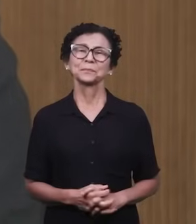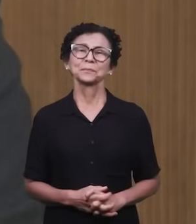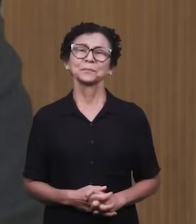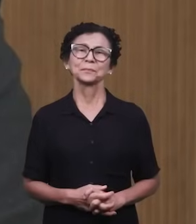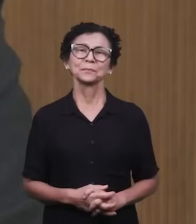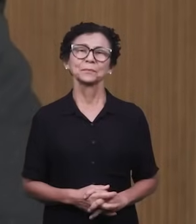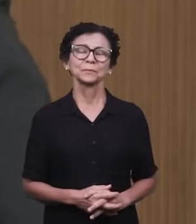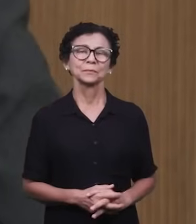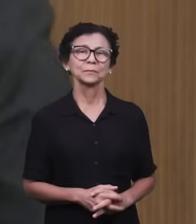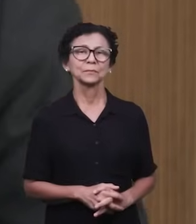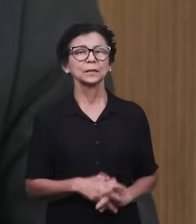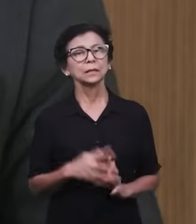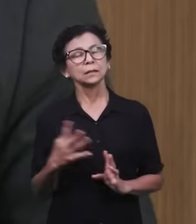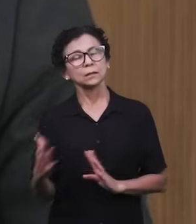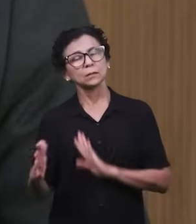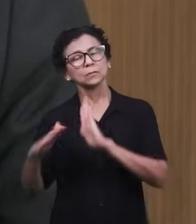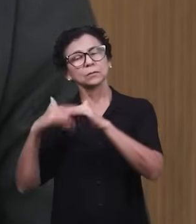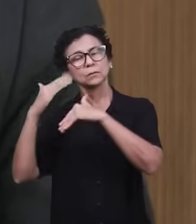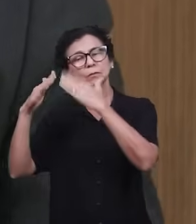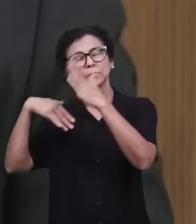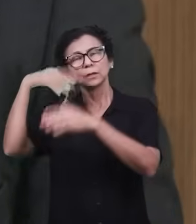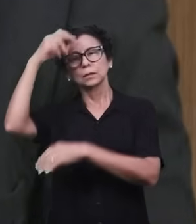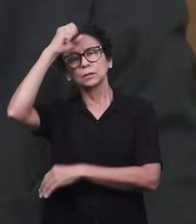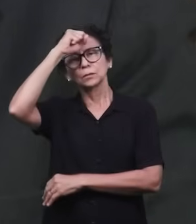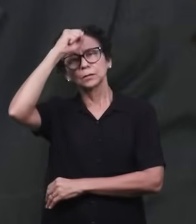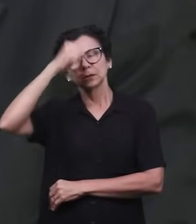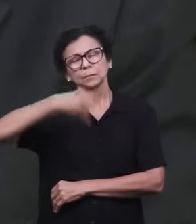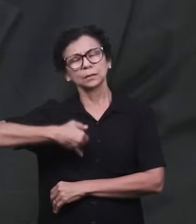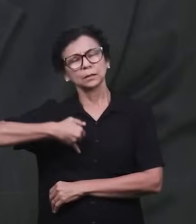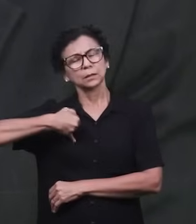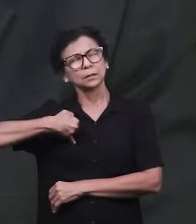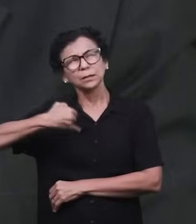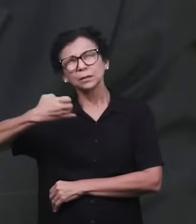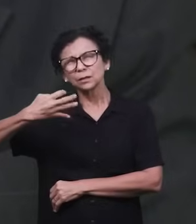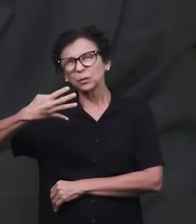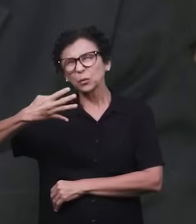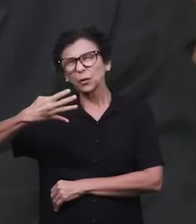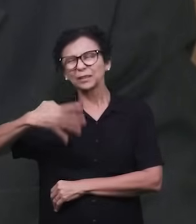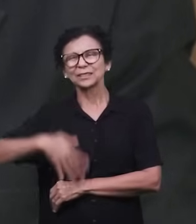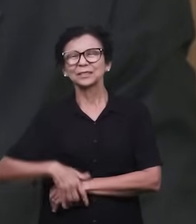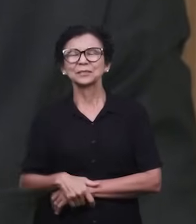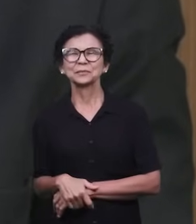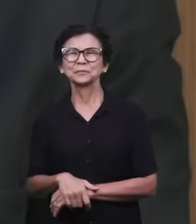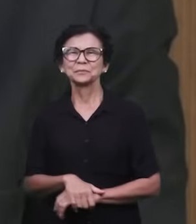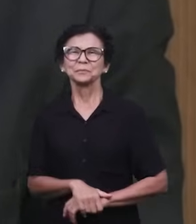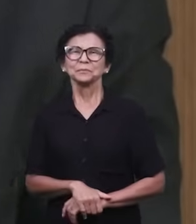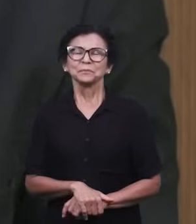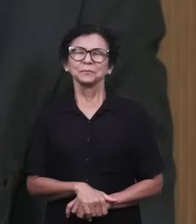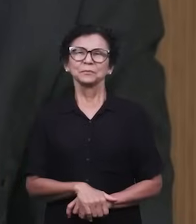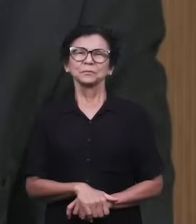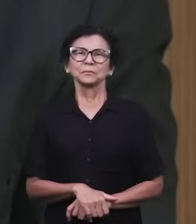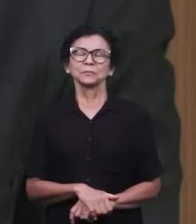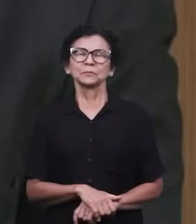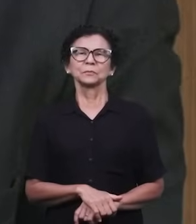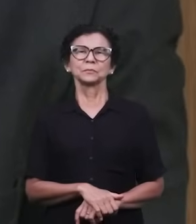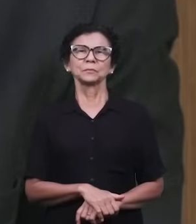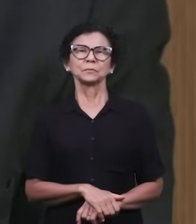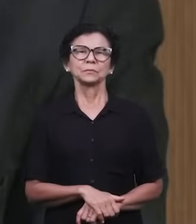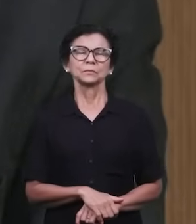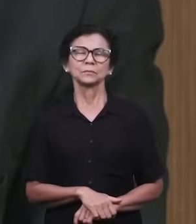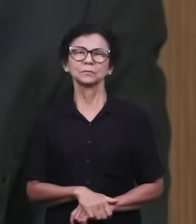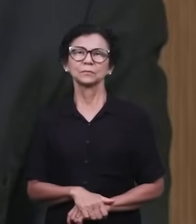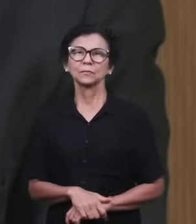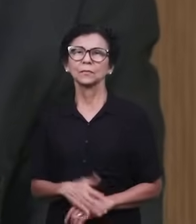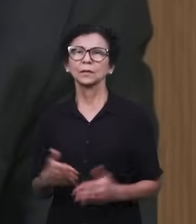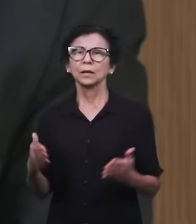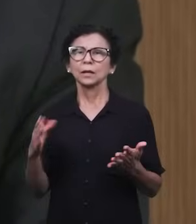aparecendo, mas com muito treino, né? Mas ela foi se despontando naquilo que ela foi percebendo, sendo proposto para